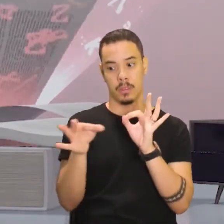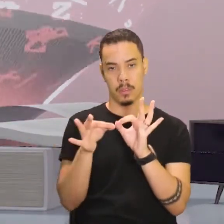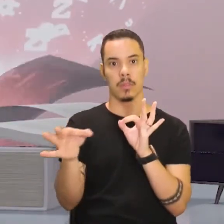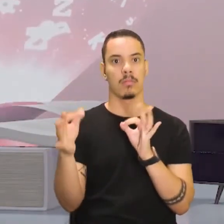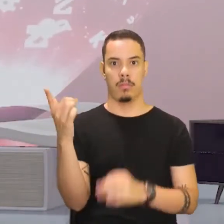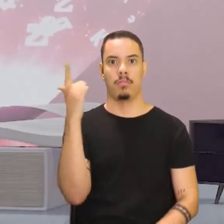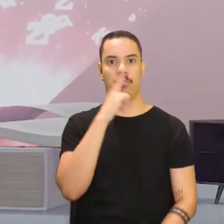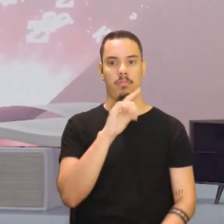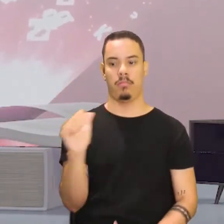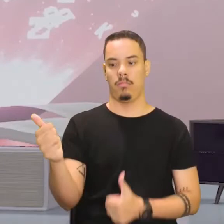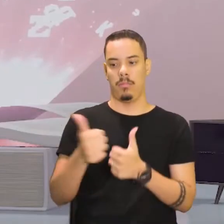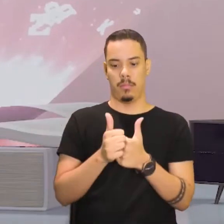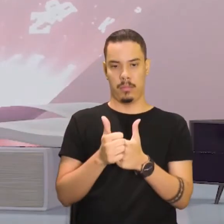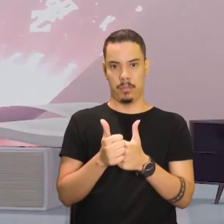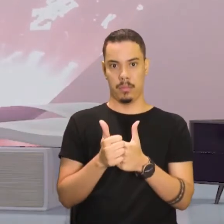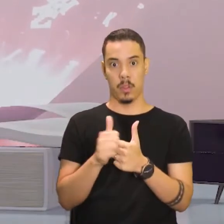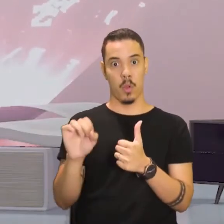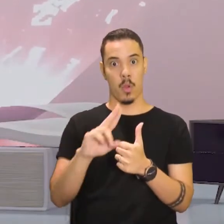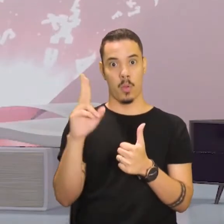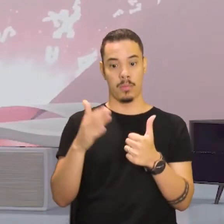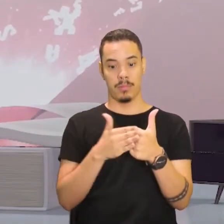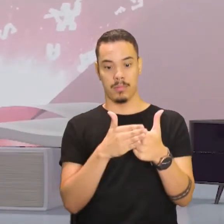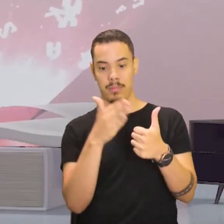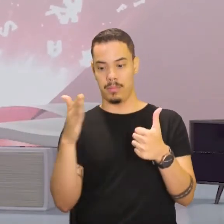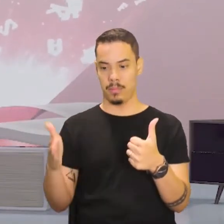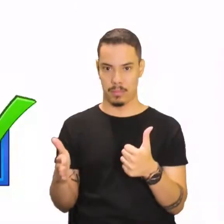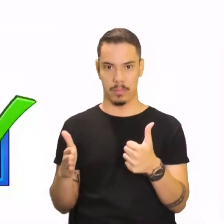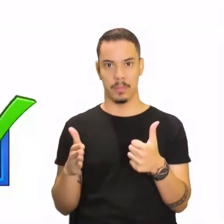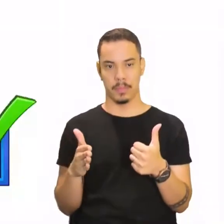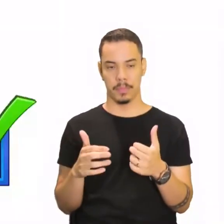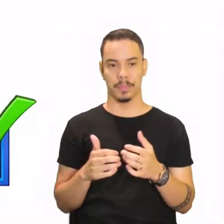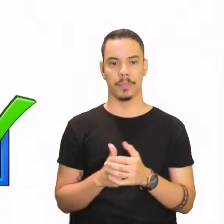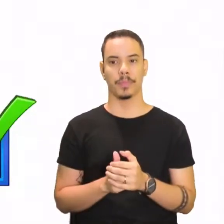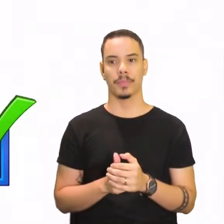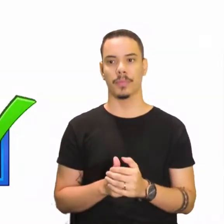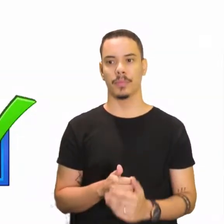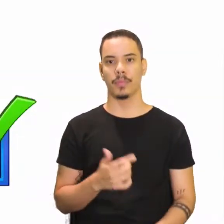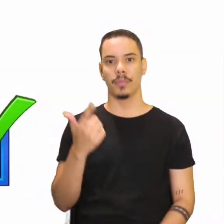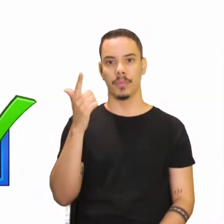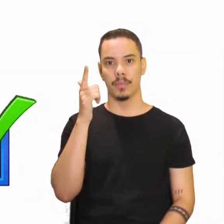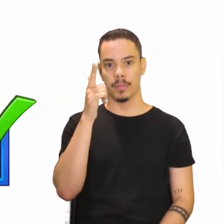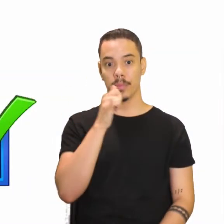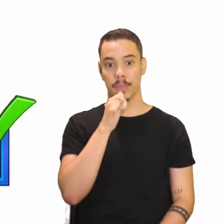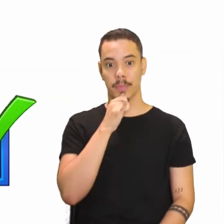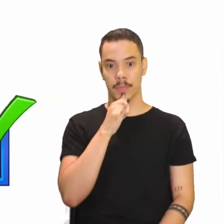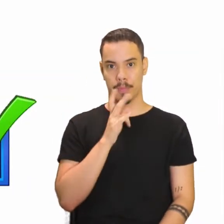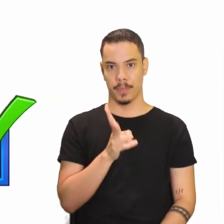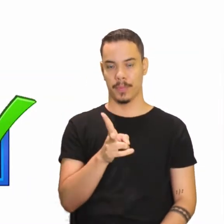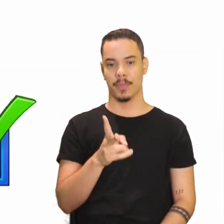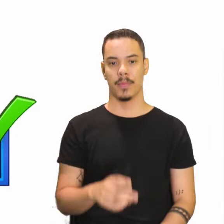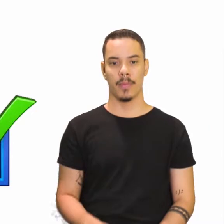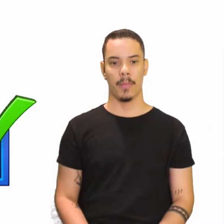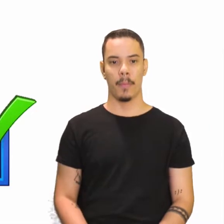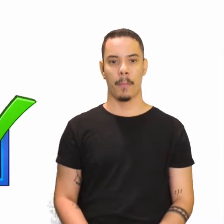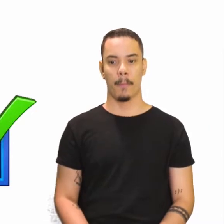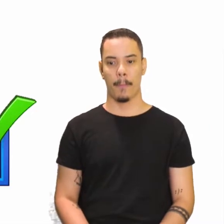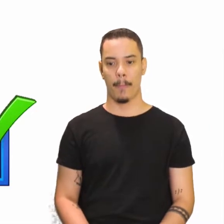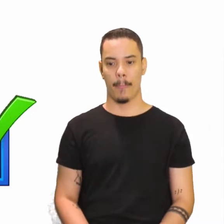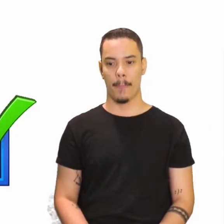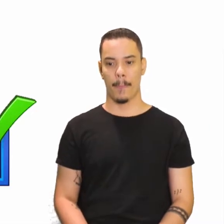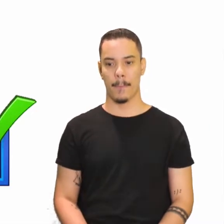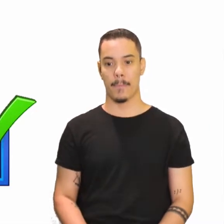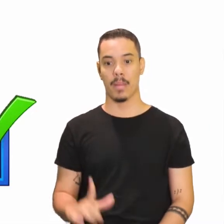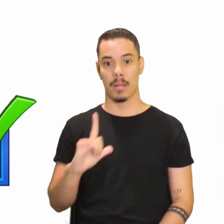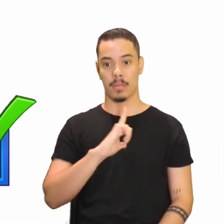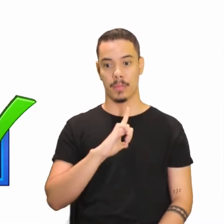a cerca separado. Tá bom? Vamos lá, voltando lá os exemplos para você acompanhar. Nós temos aqui o